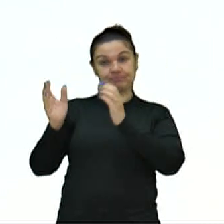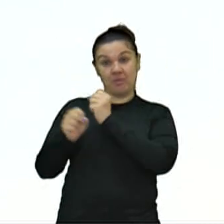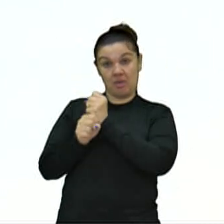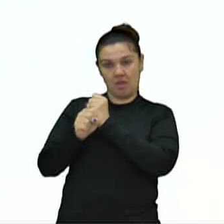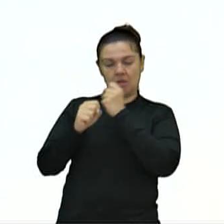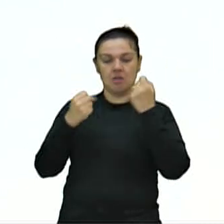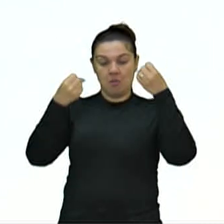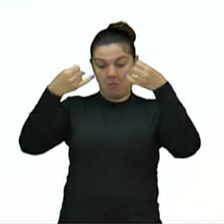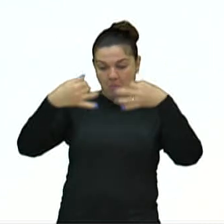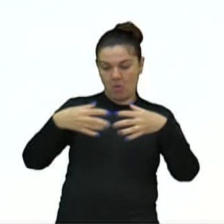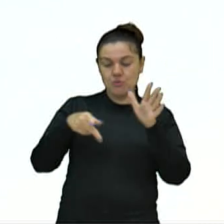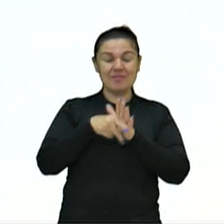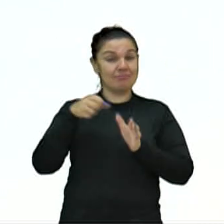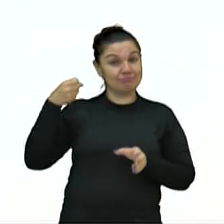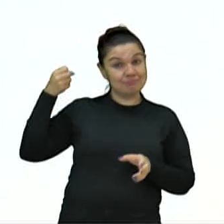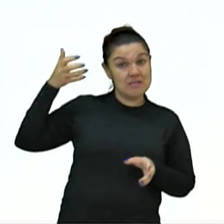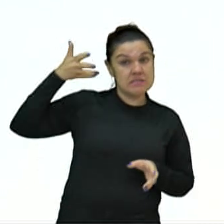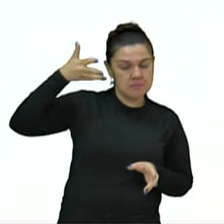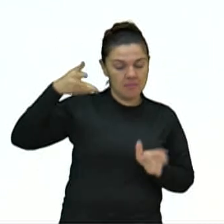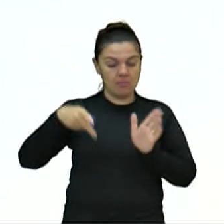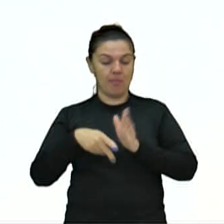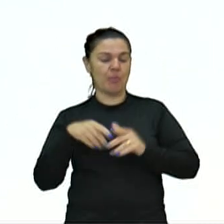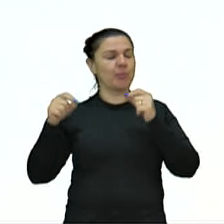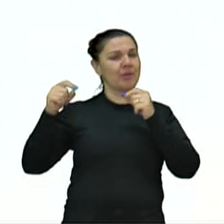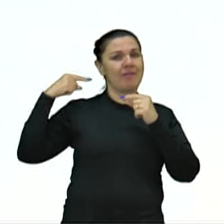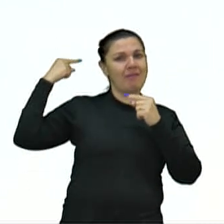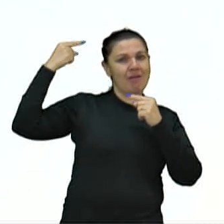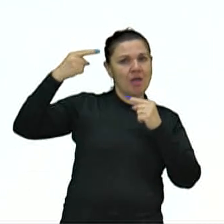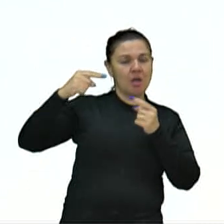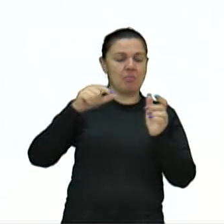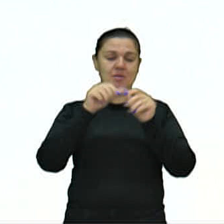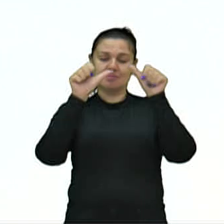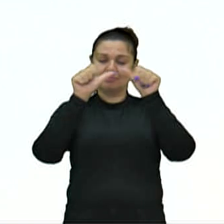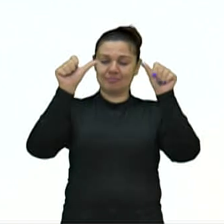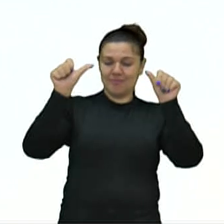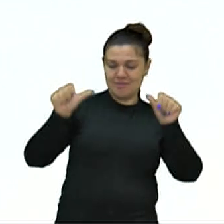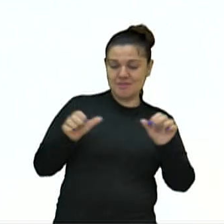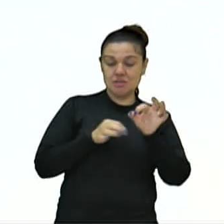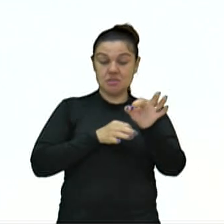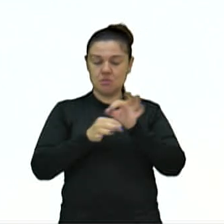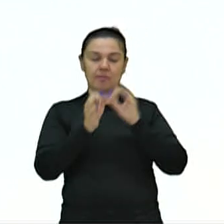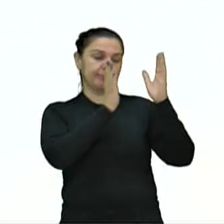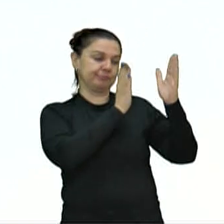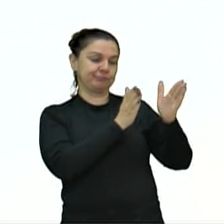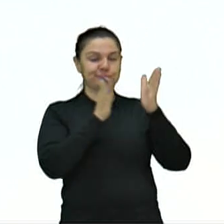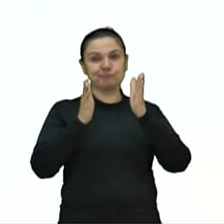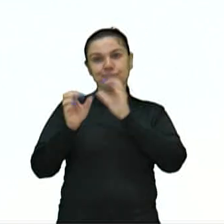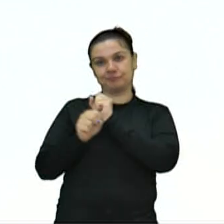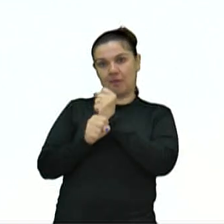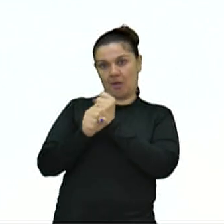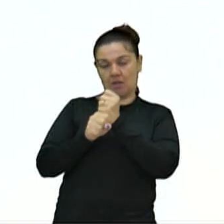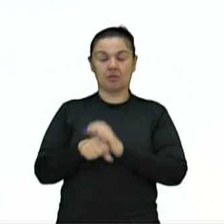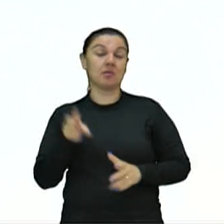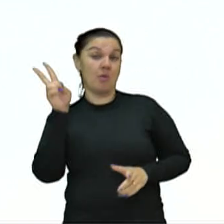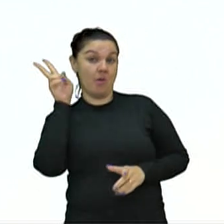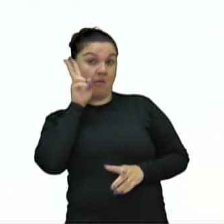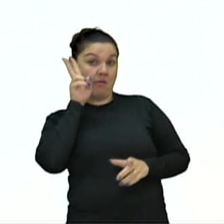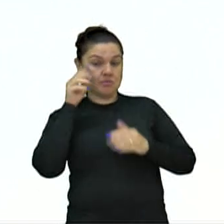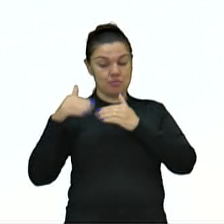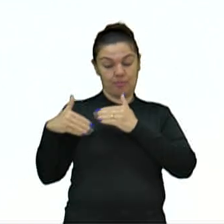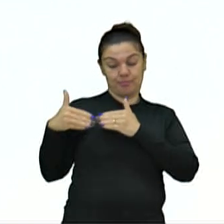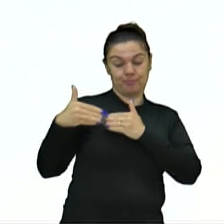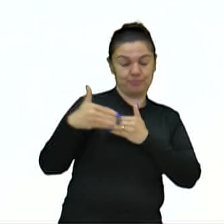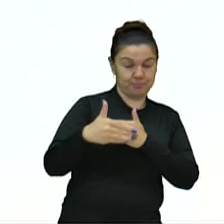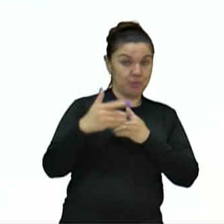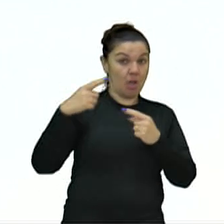o discurso sobre a loucura se fundamenta na estrutura epistêmica de cada época. A história da loucura